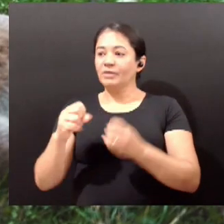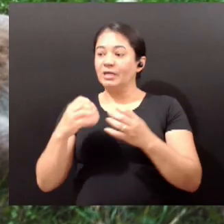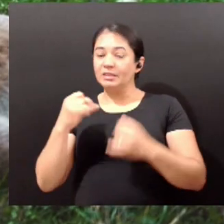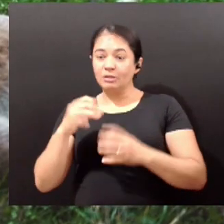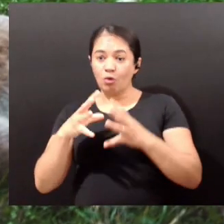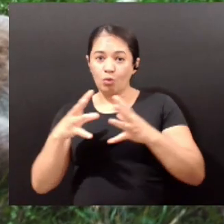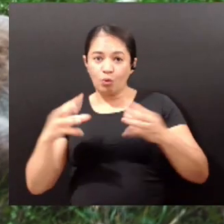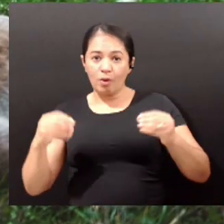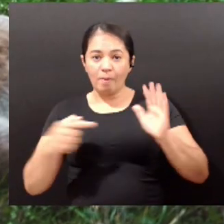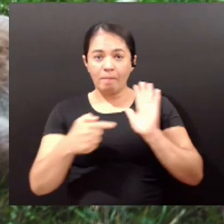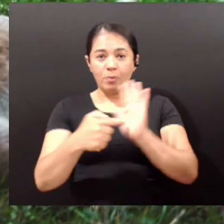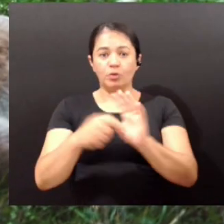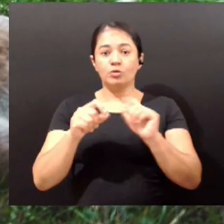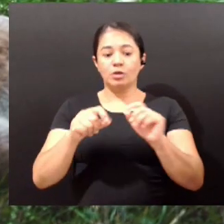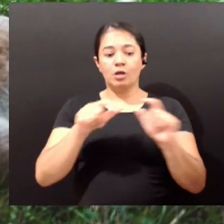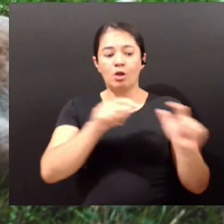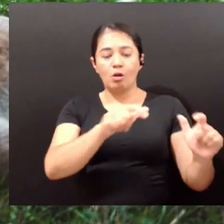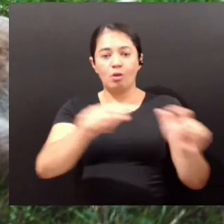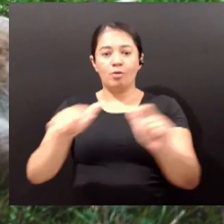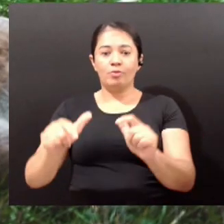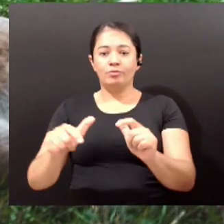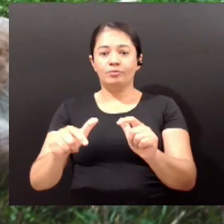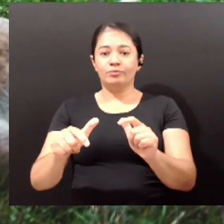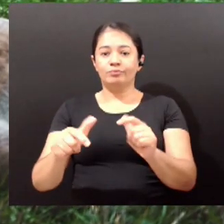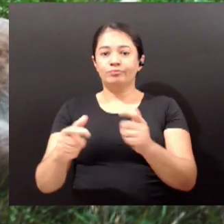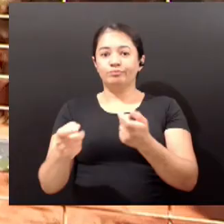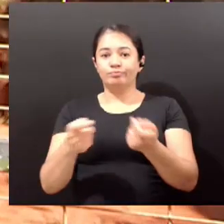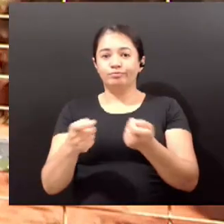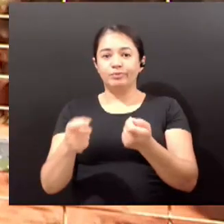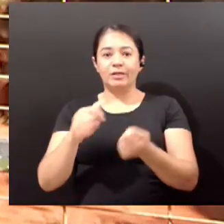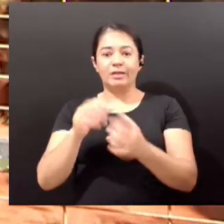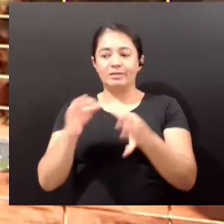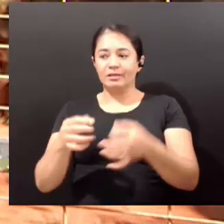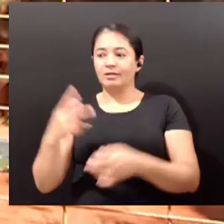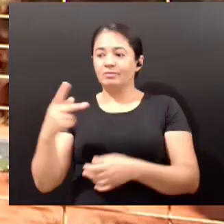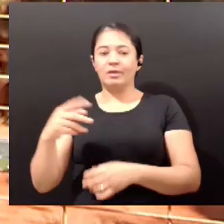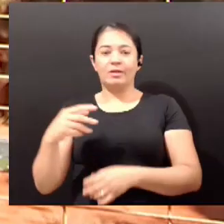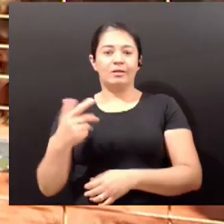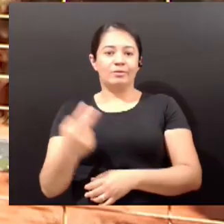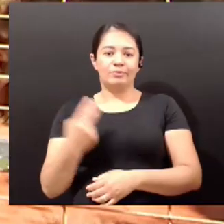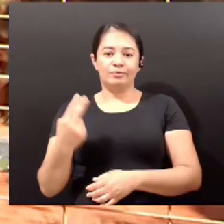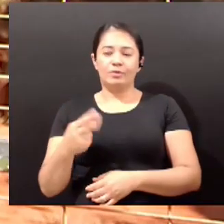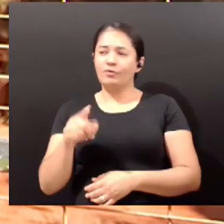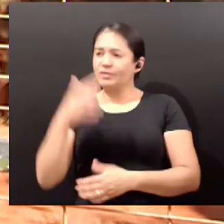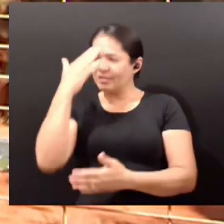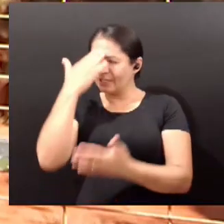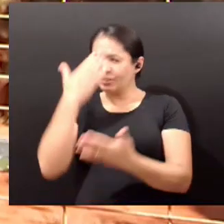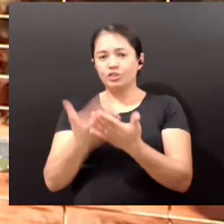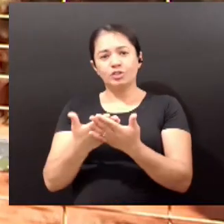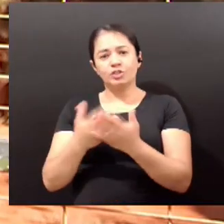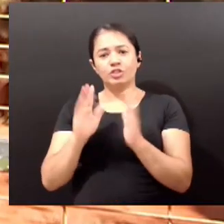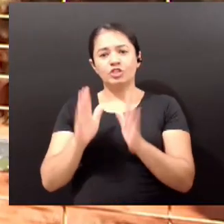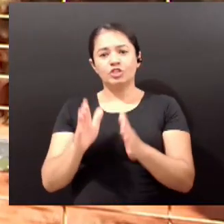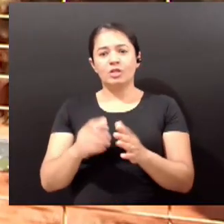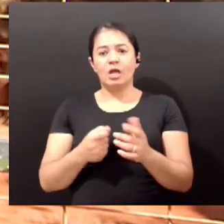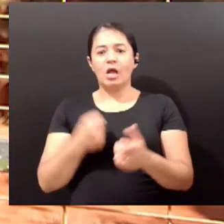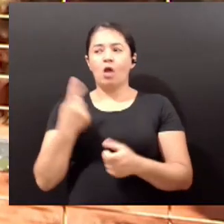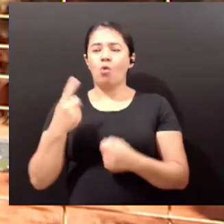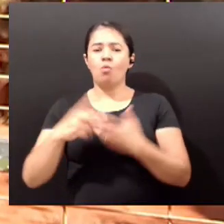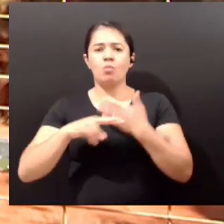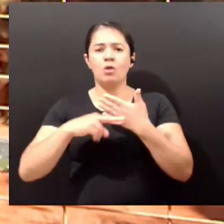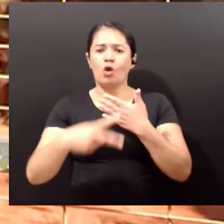que o ambiente não está mais adequado para a vida. Você acredita que já tem algumas consequências para